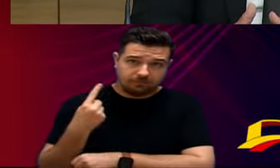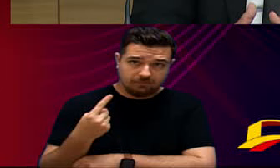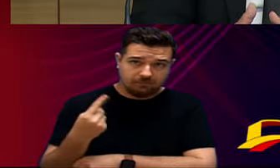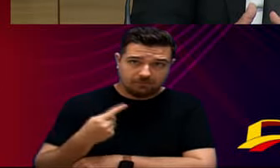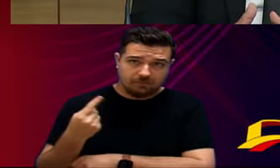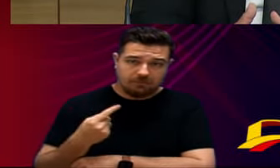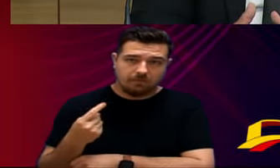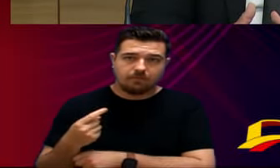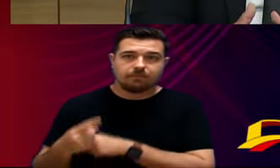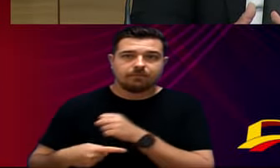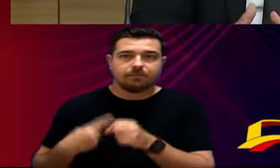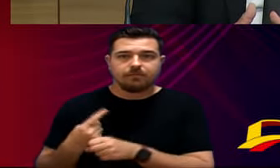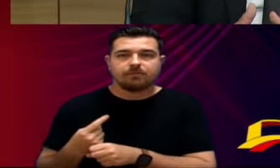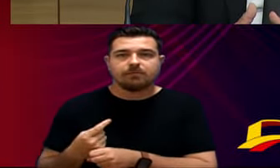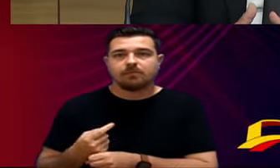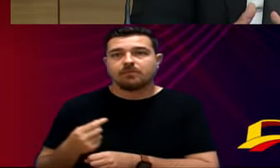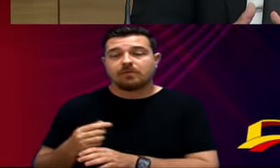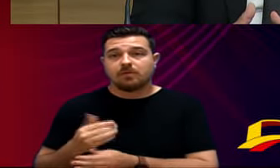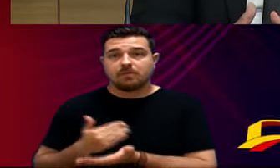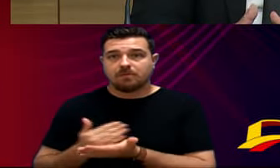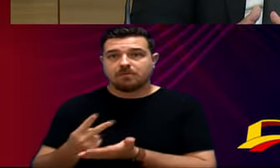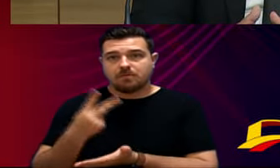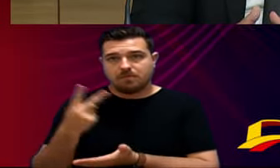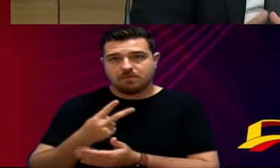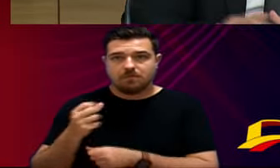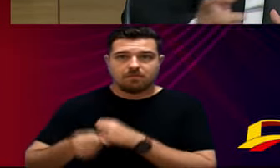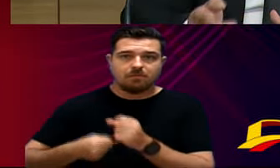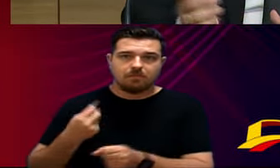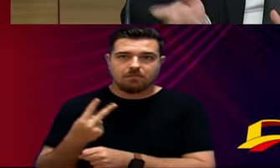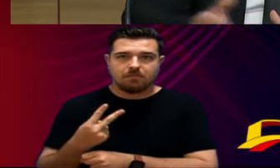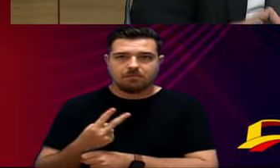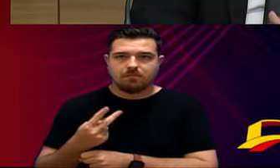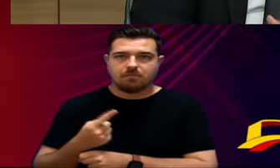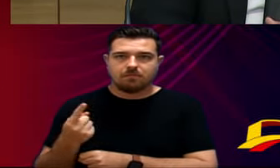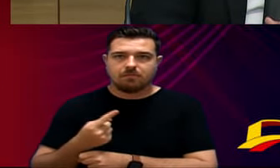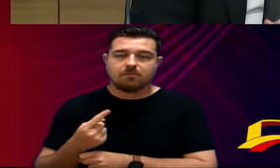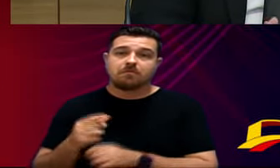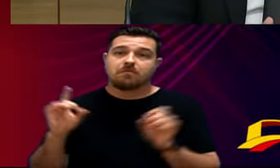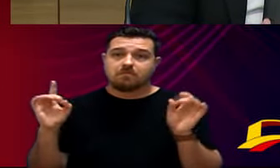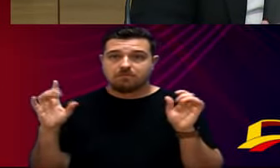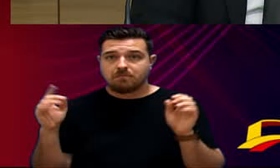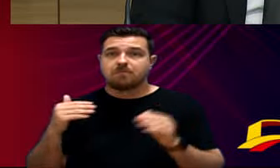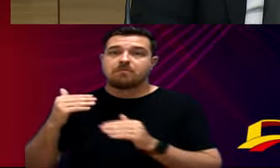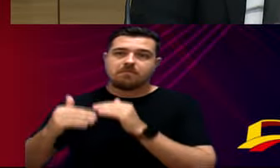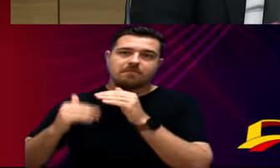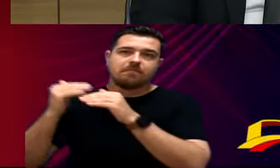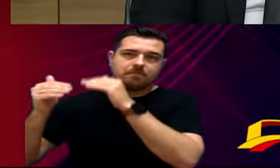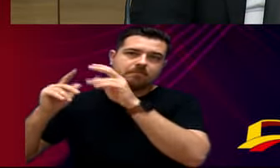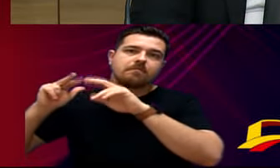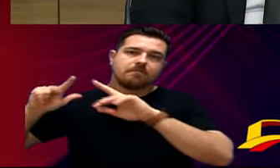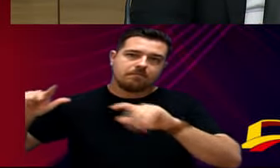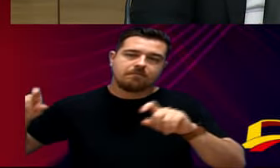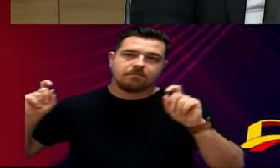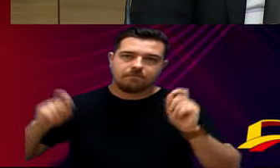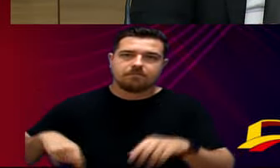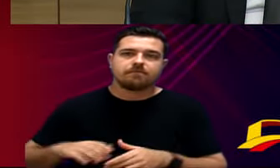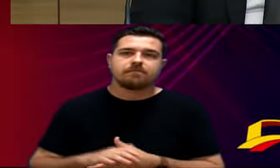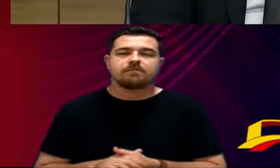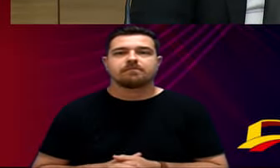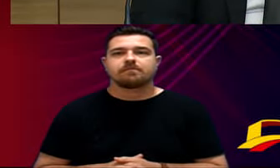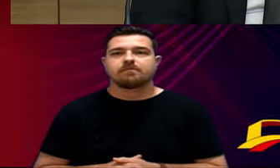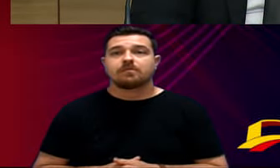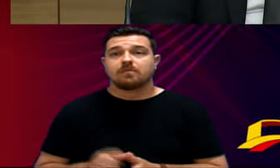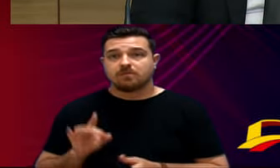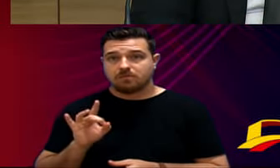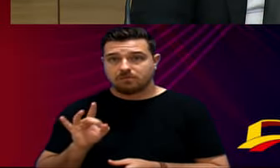que o senhor falou segunda e daí tem segunda classe depois segunda primeira classe especial a classe especial Então nesse caso é